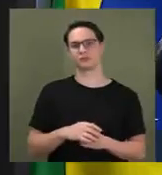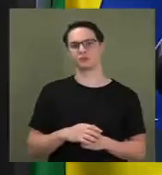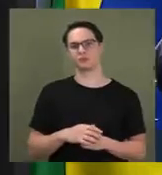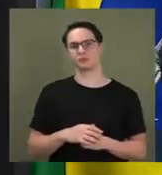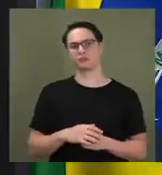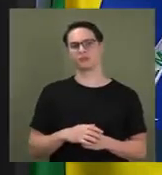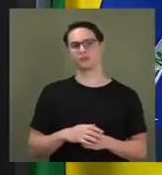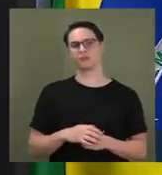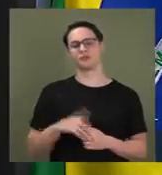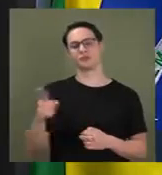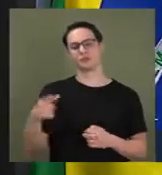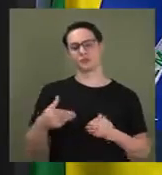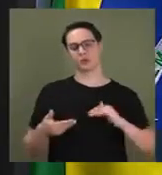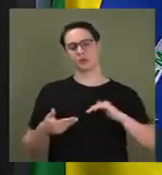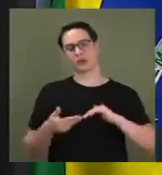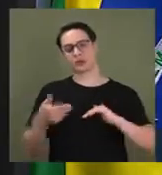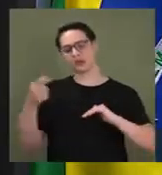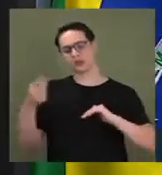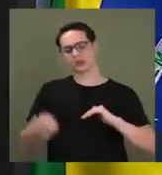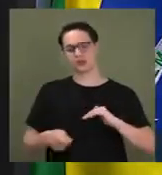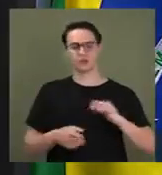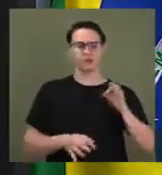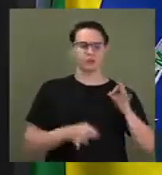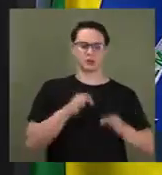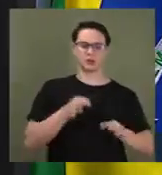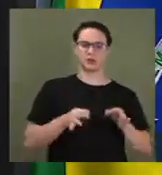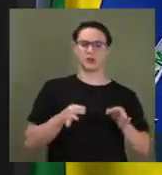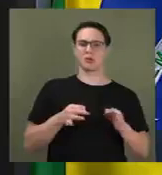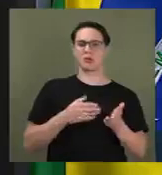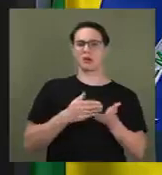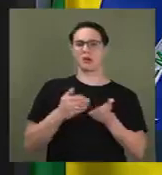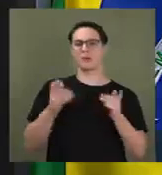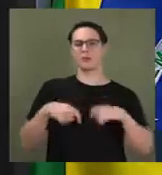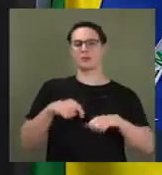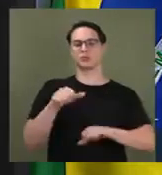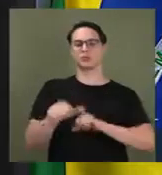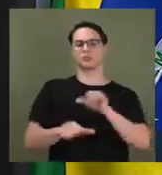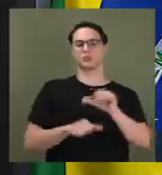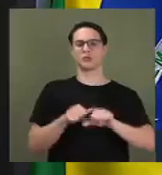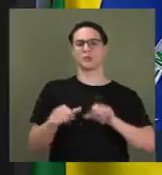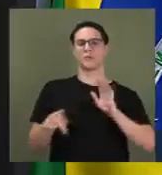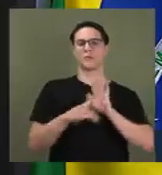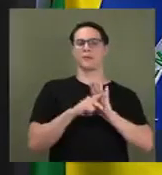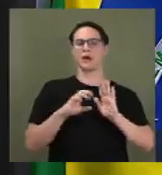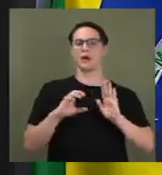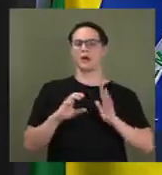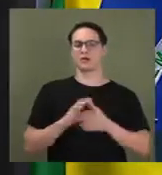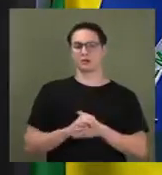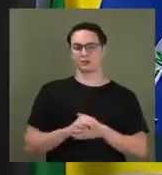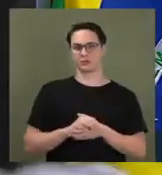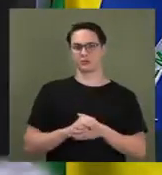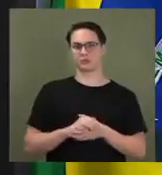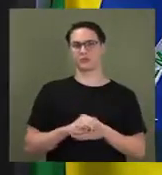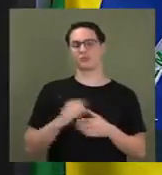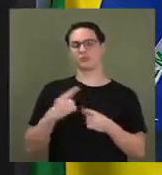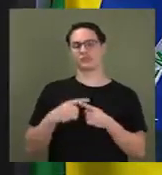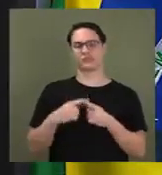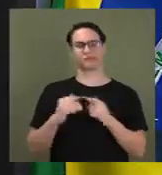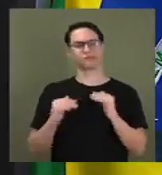Congresso decide e a Justiça pode modificar essa PEC pela sua